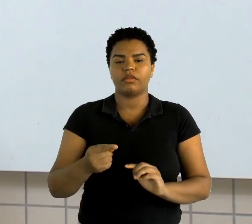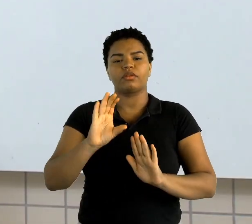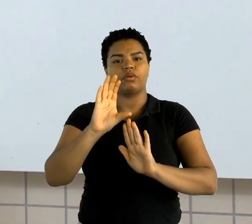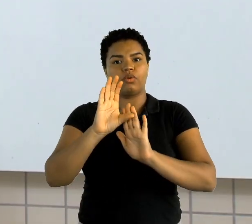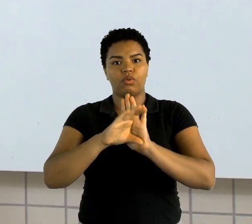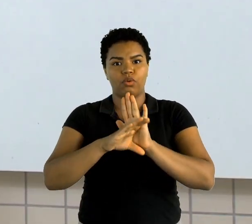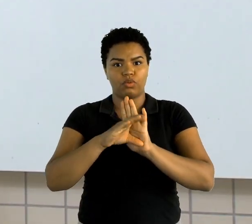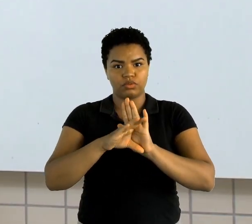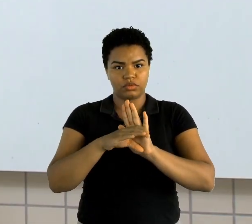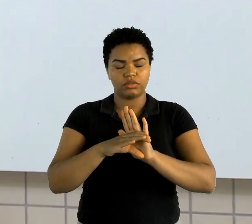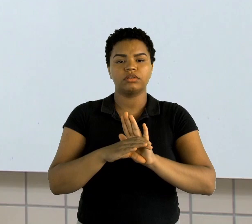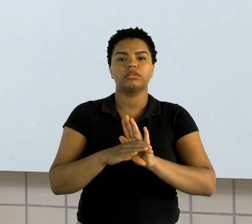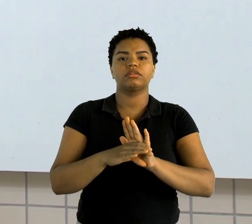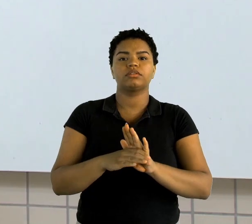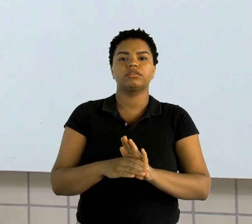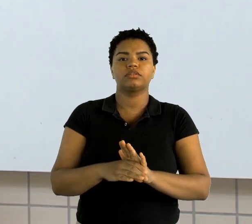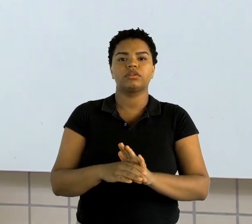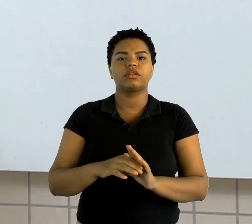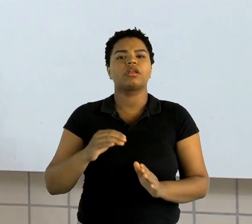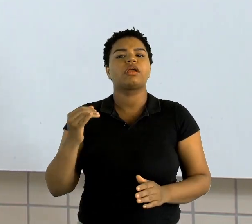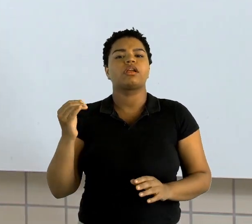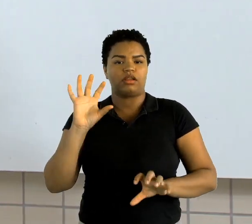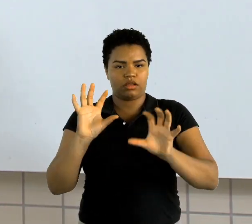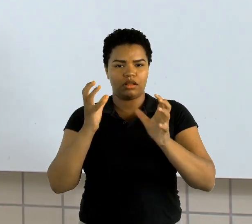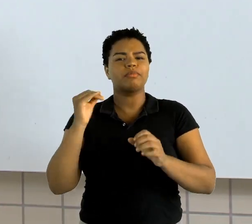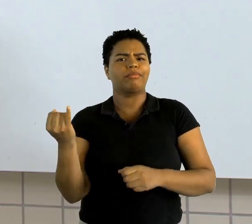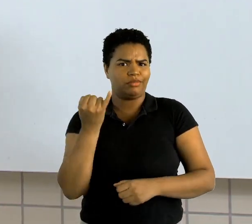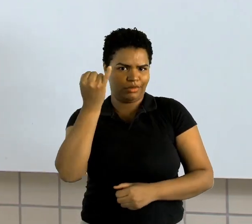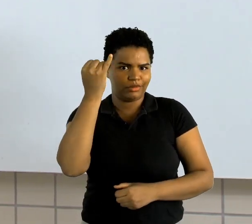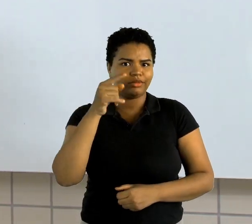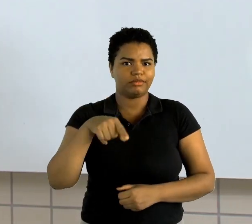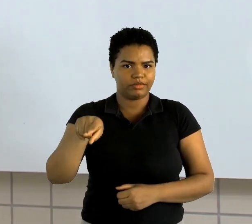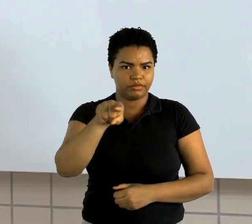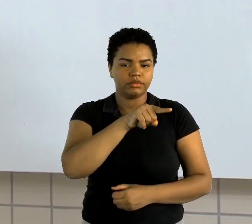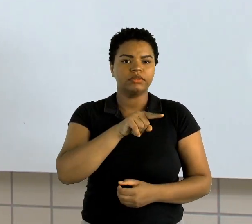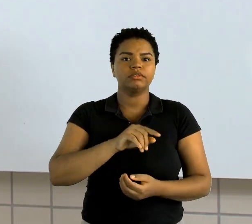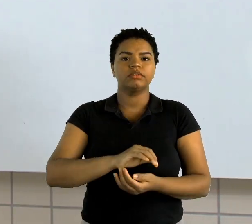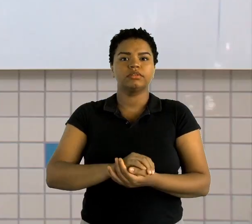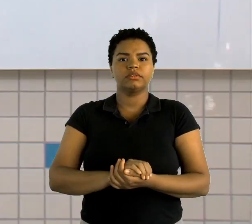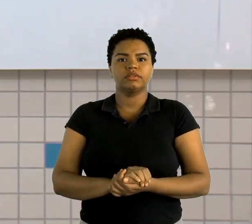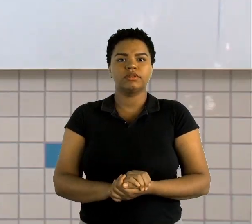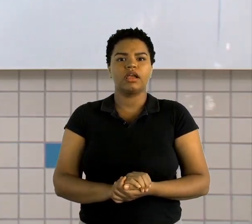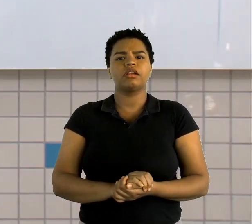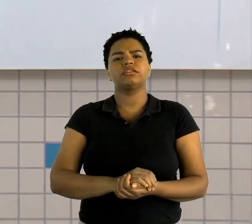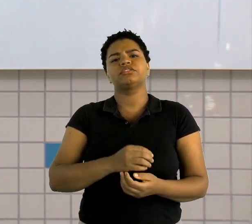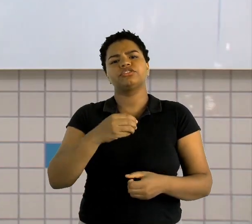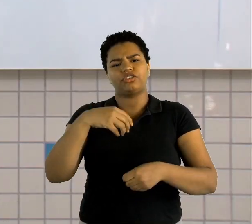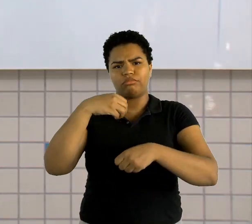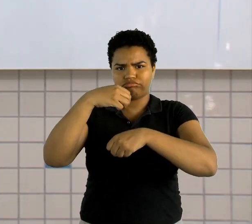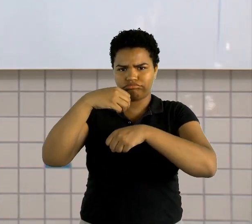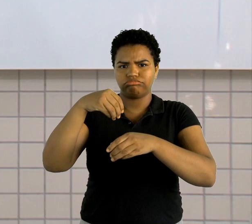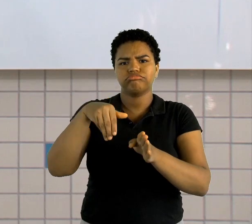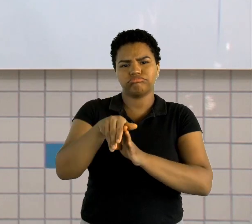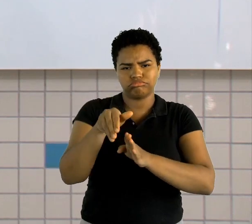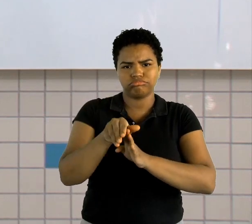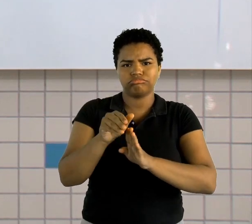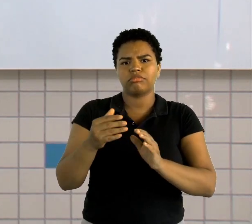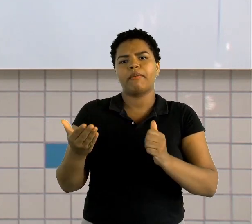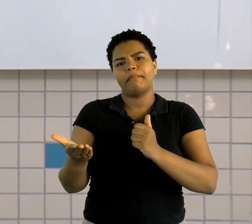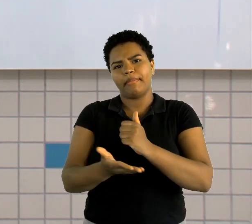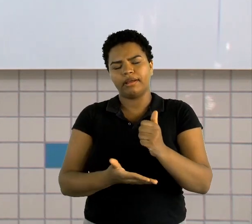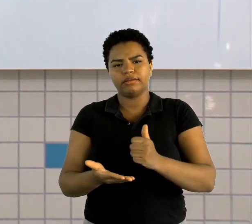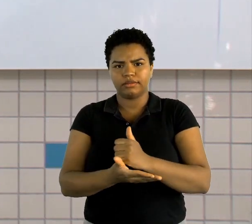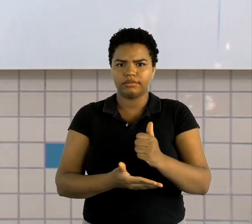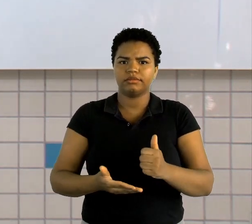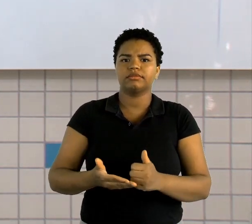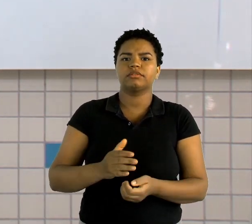de clima, muito importante para você, e falamos alguns conceitozinhos básicos da climatologia,